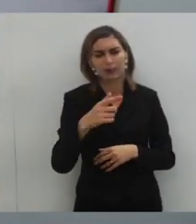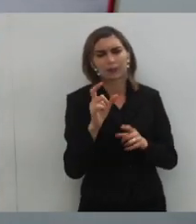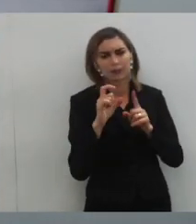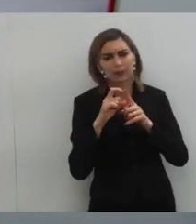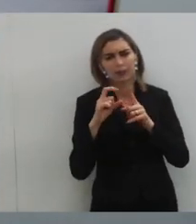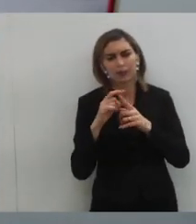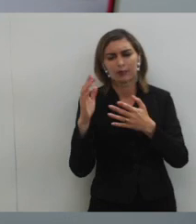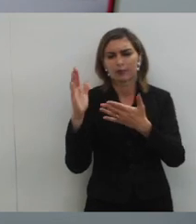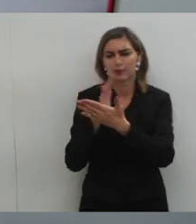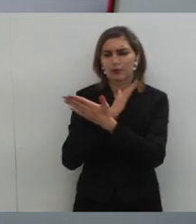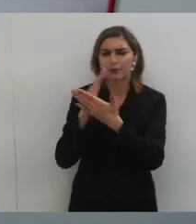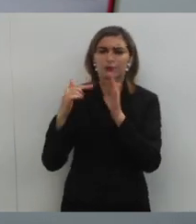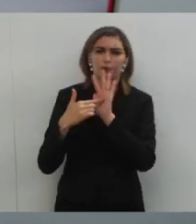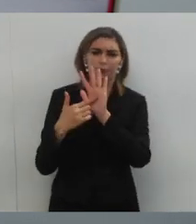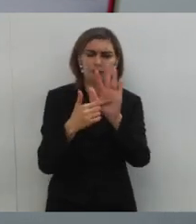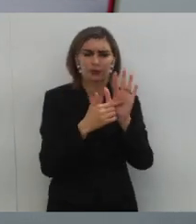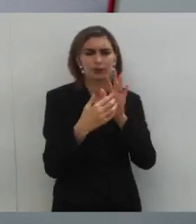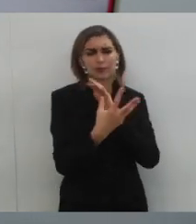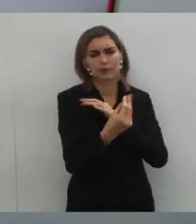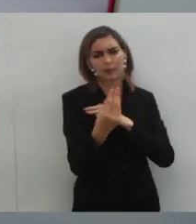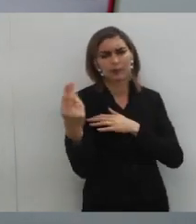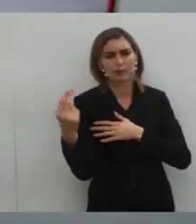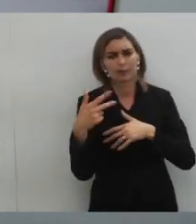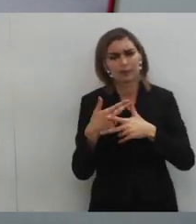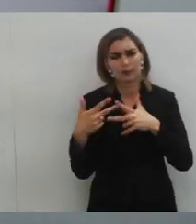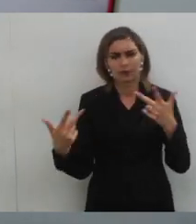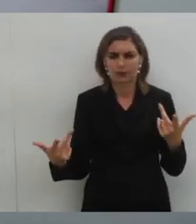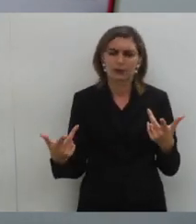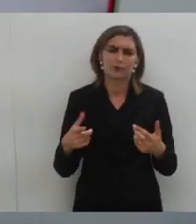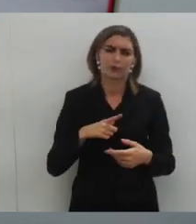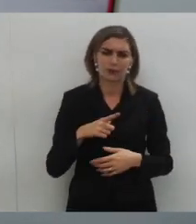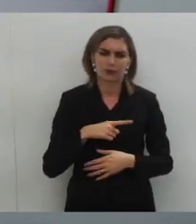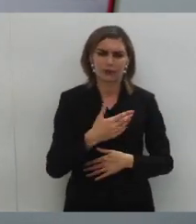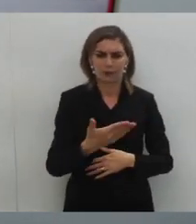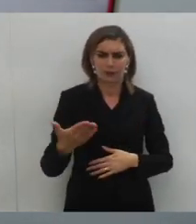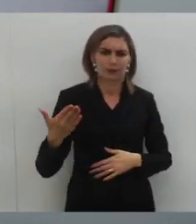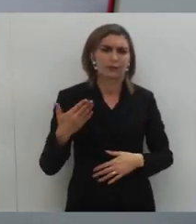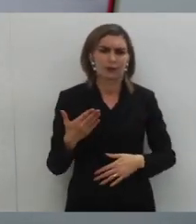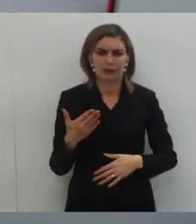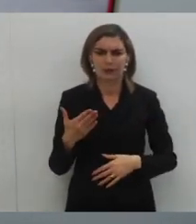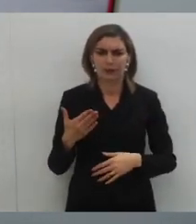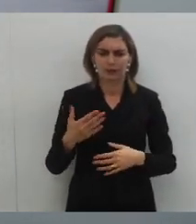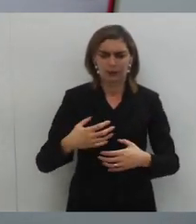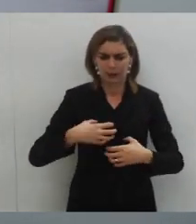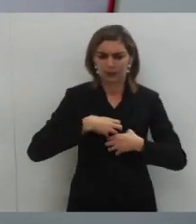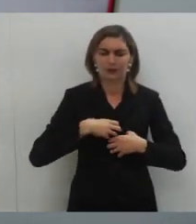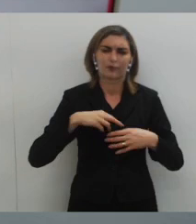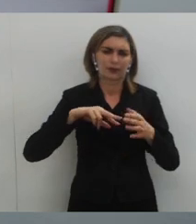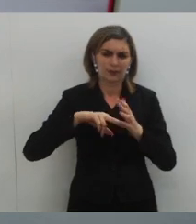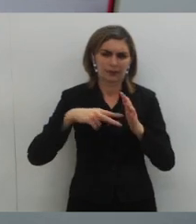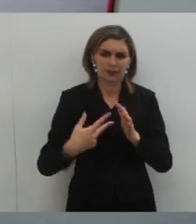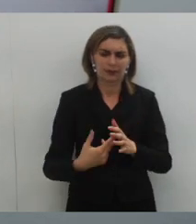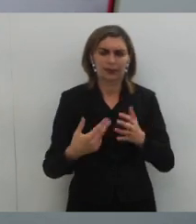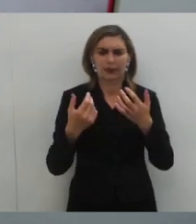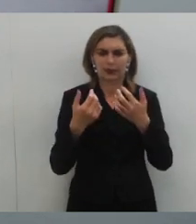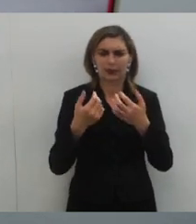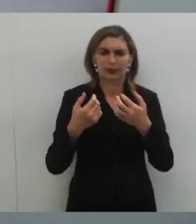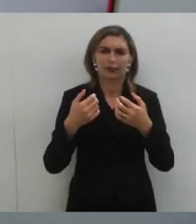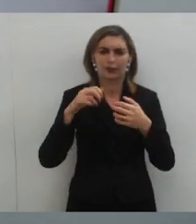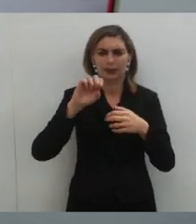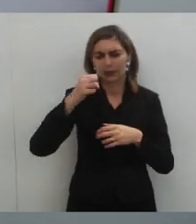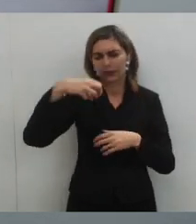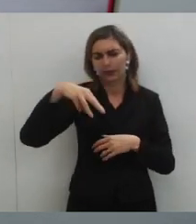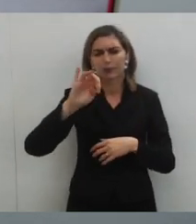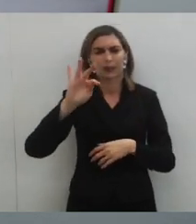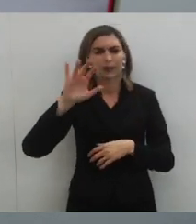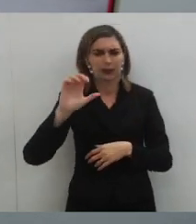alguém nos revela muita coisa. Tem aí, como eu falei, uma carga de sentido, uma carga semântica, no